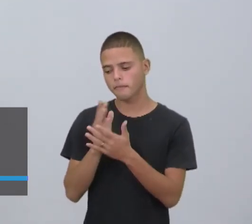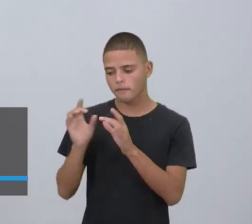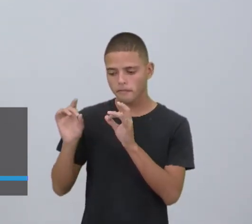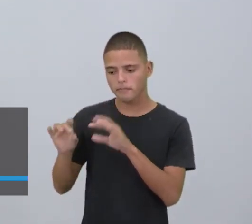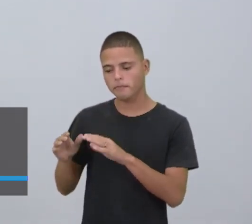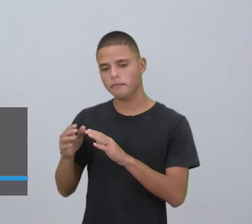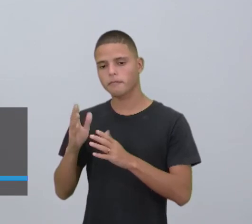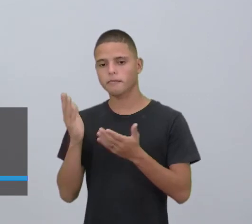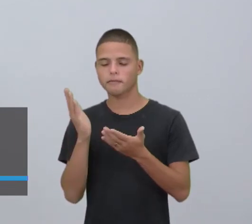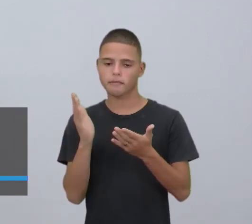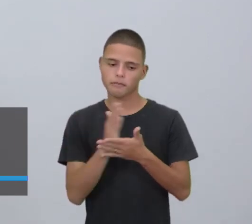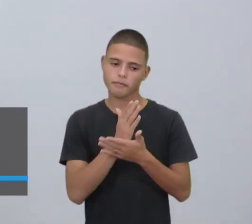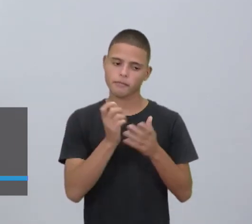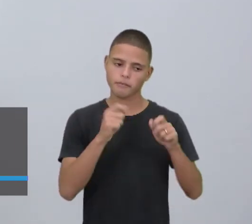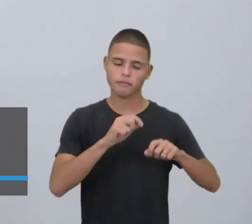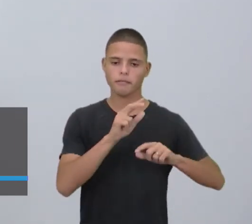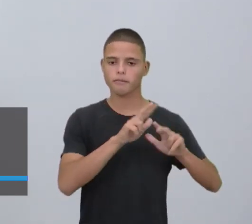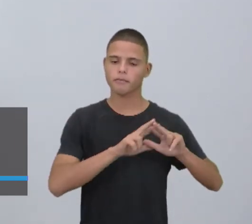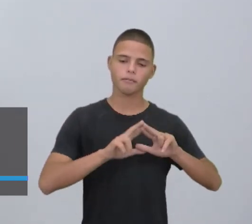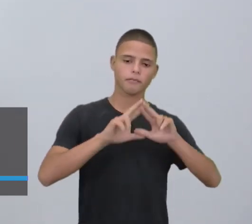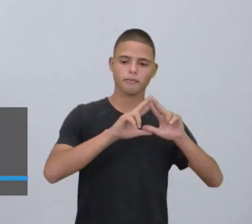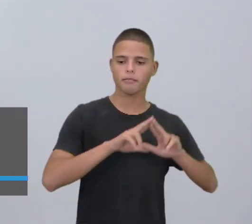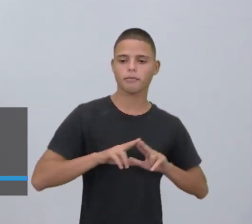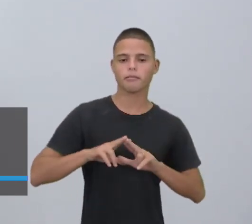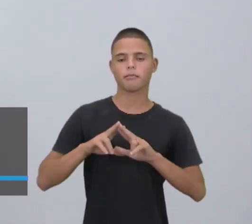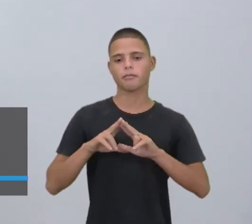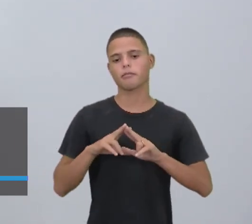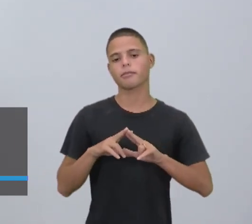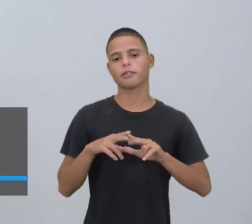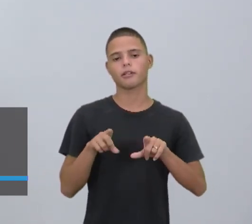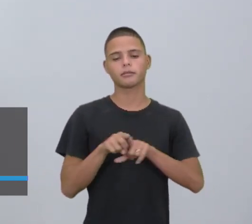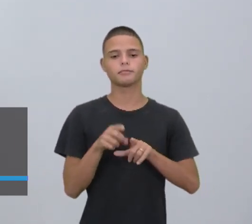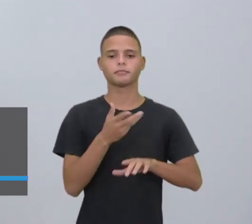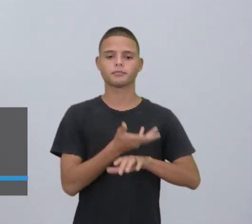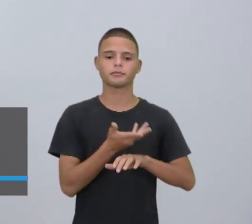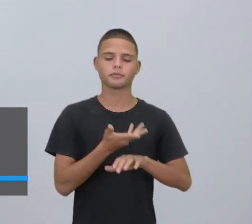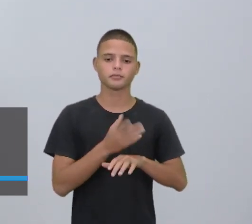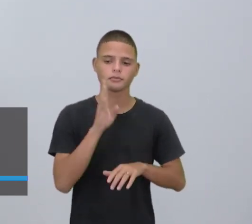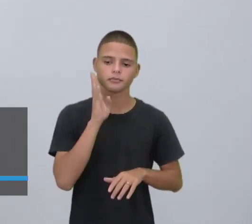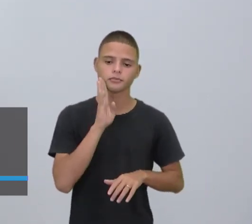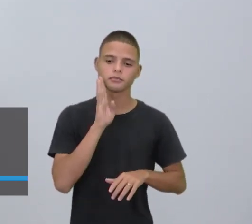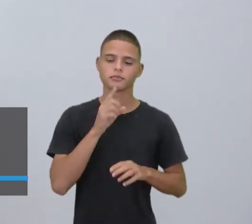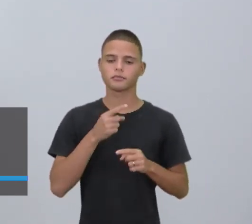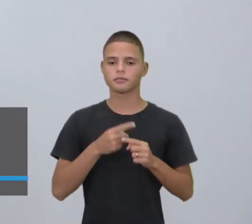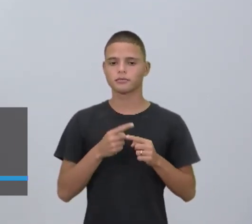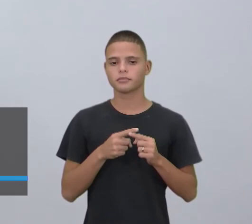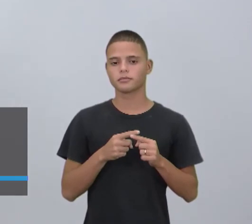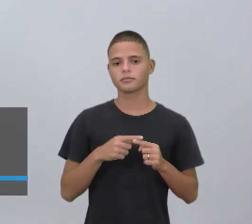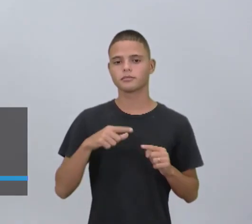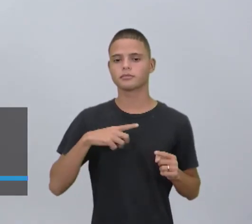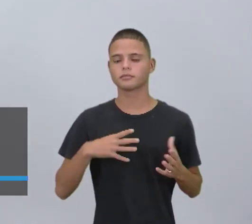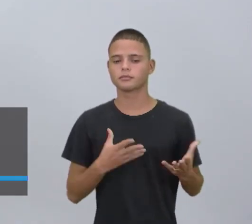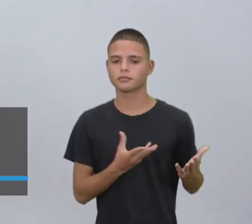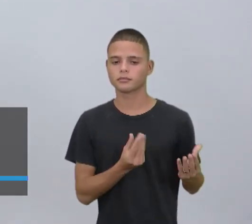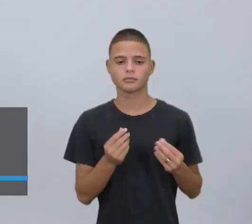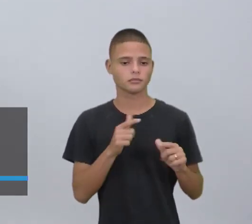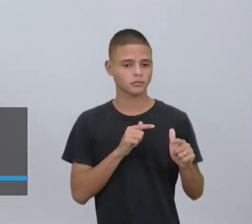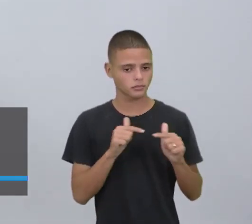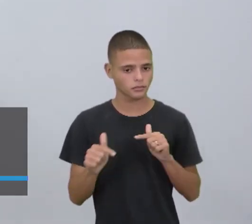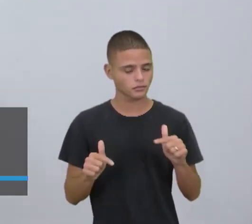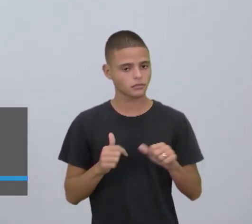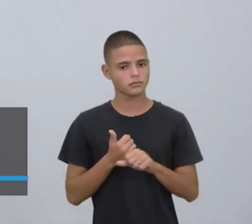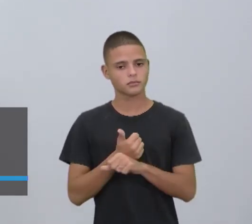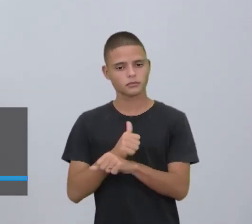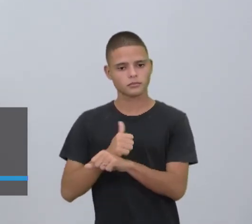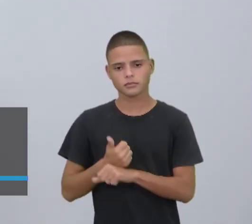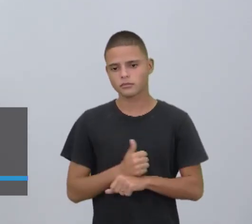os recicláveis, né? E também é uma área muito bacana porque você gera emprego, né? Tem a